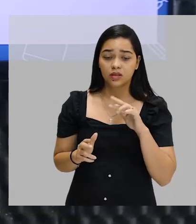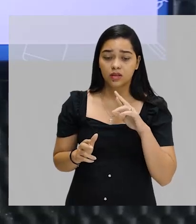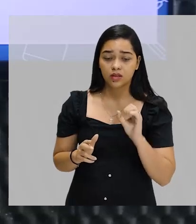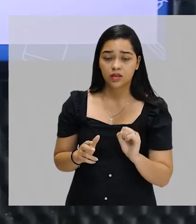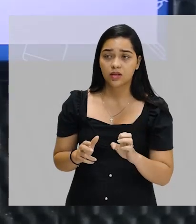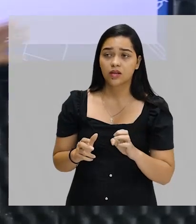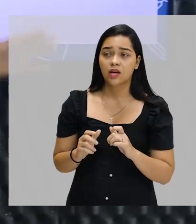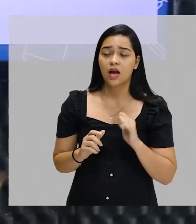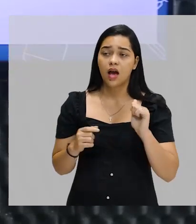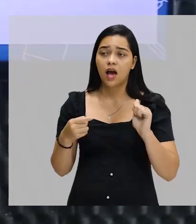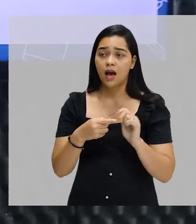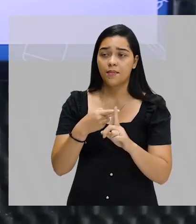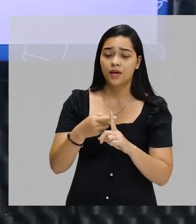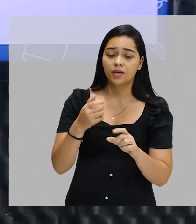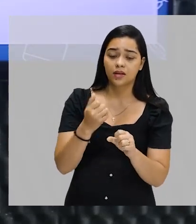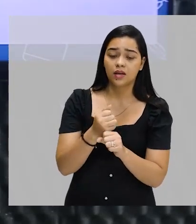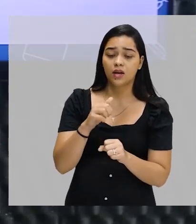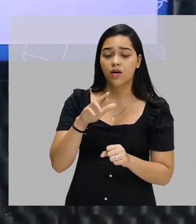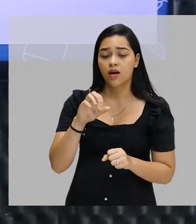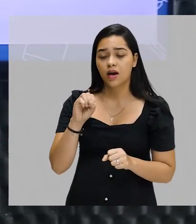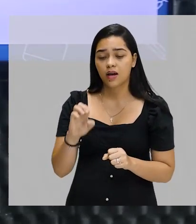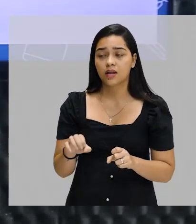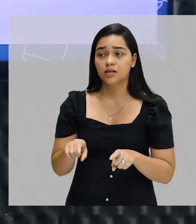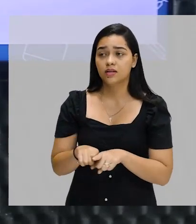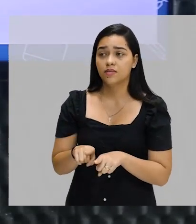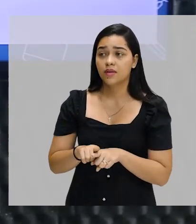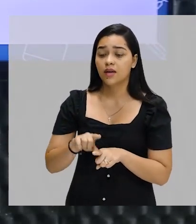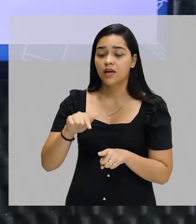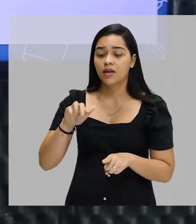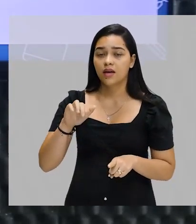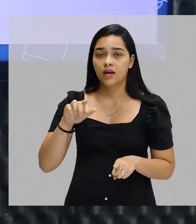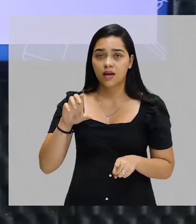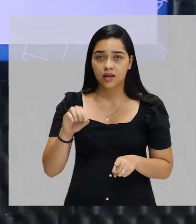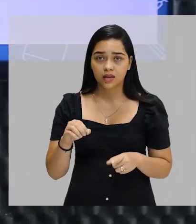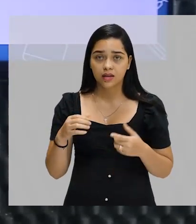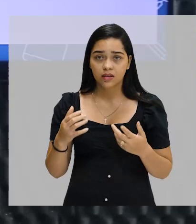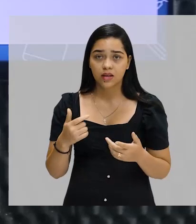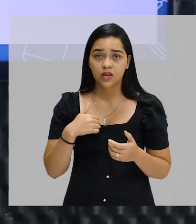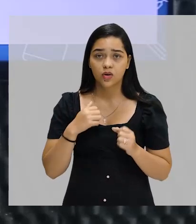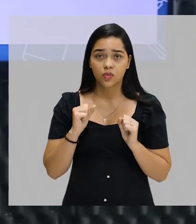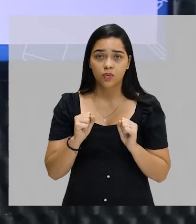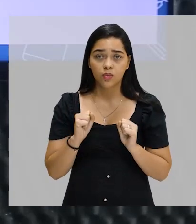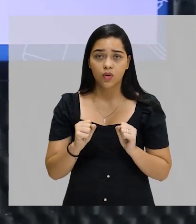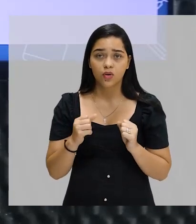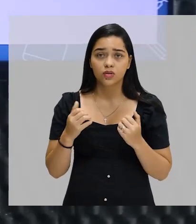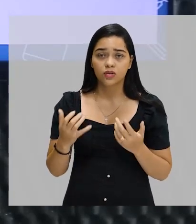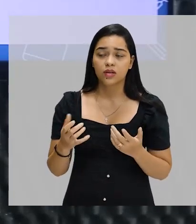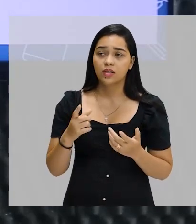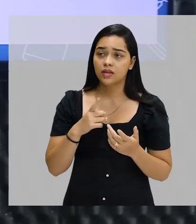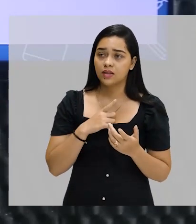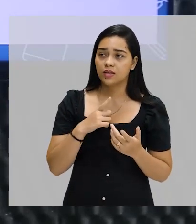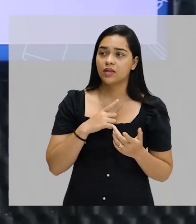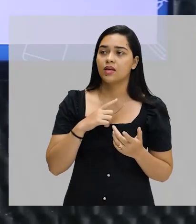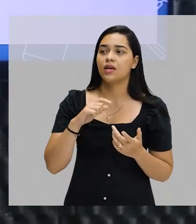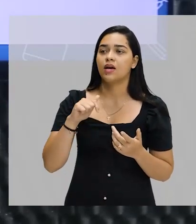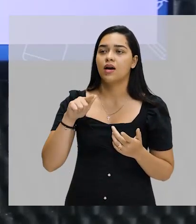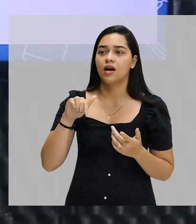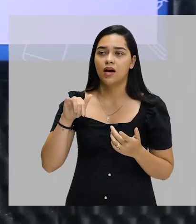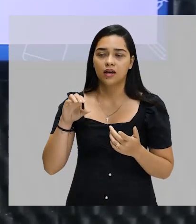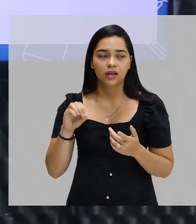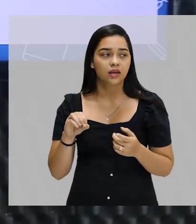A preposição mais a artigo dá a crase. E aquilo, mais aquilo dá